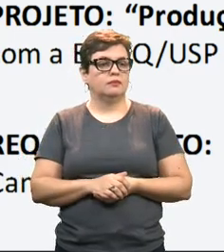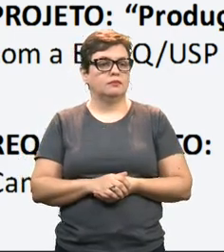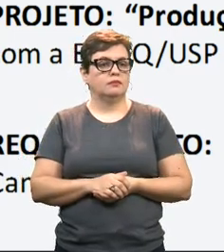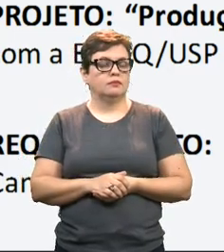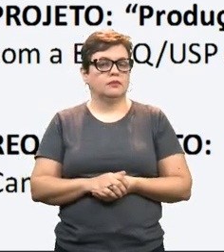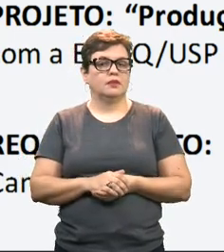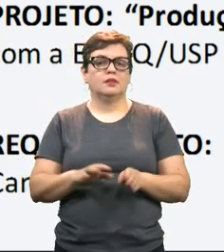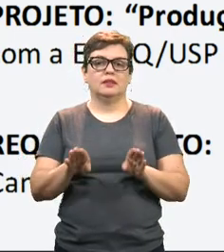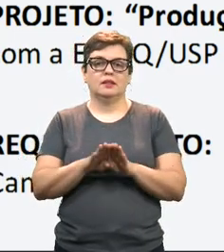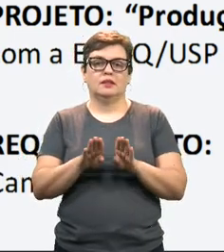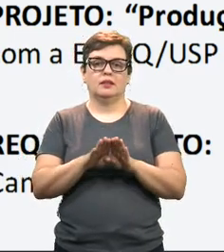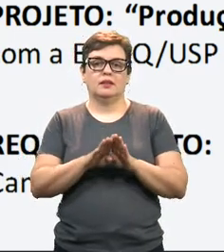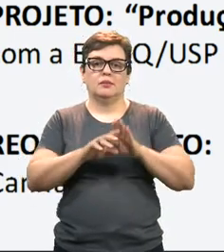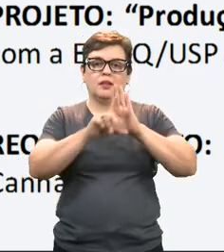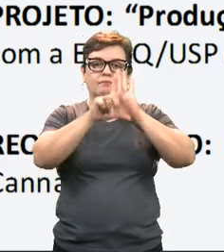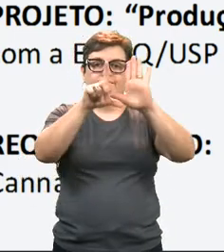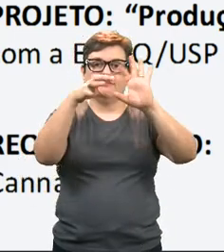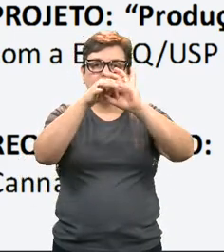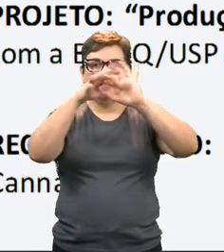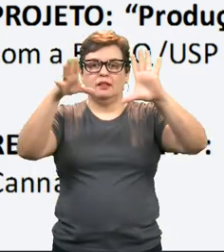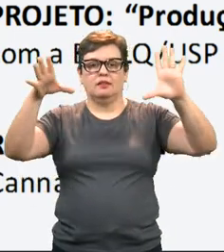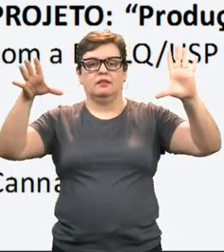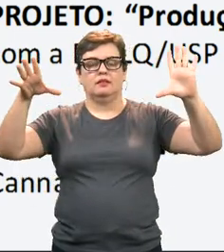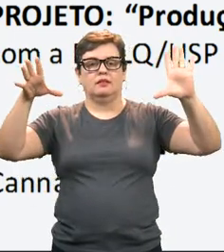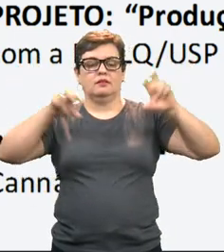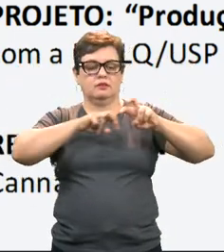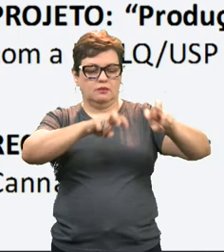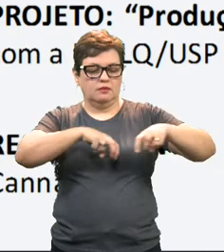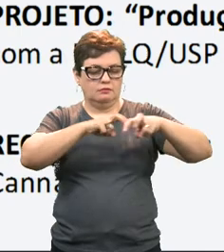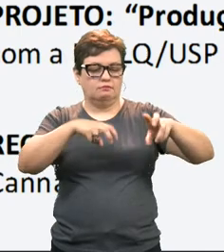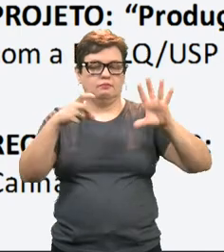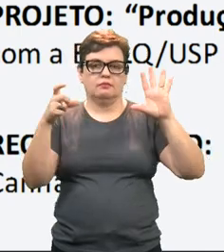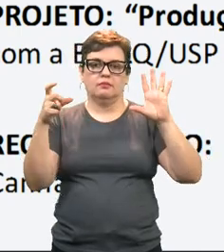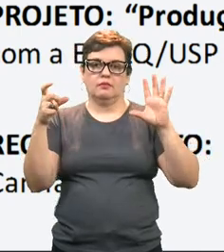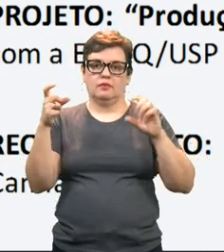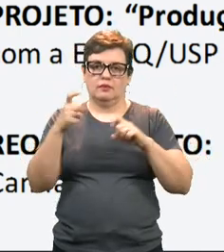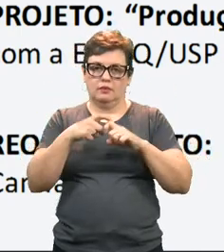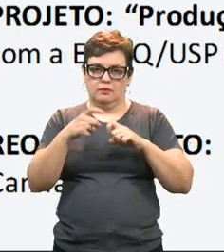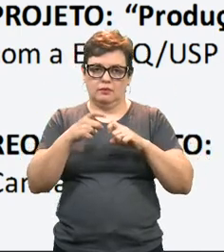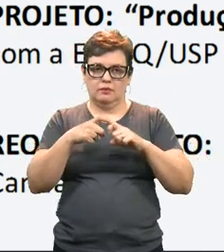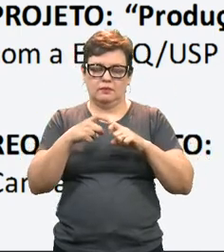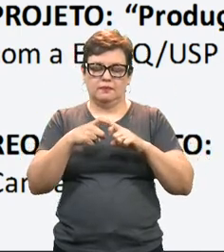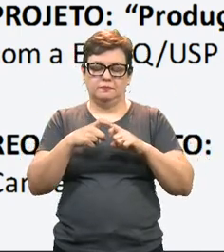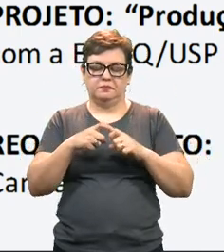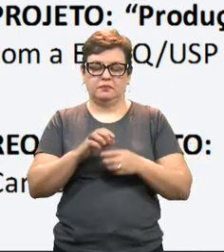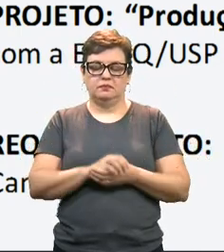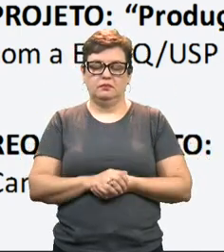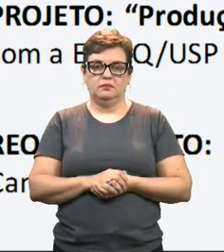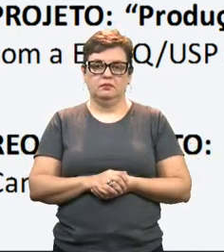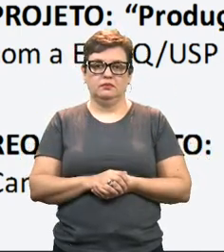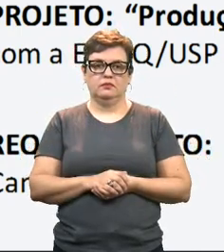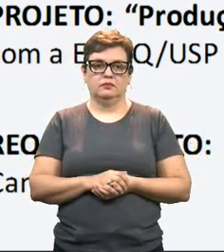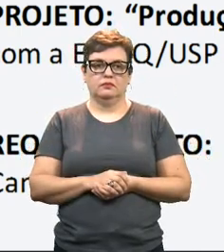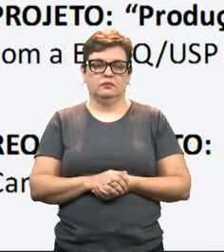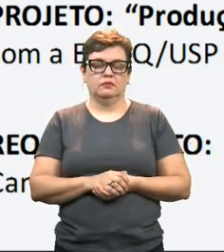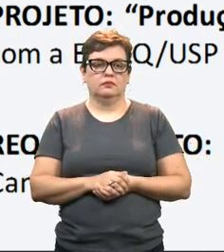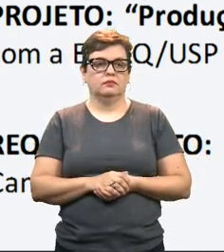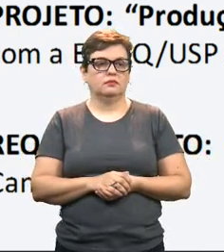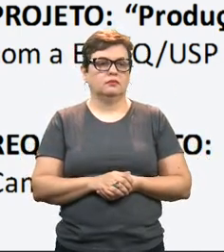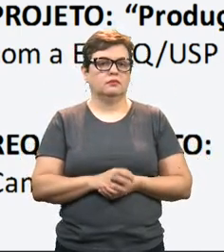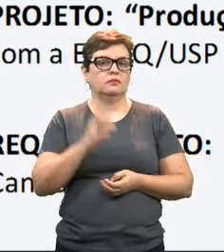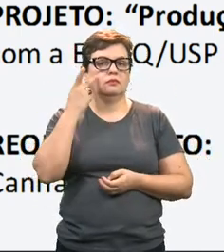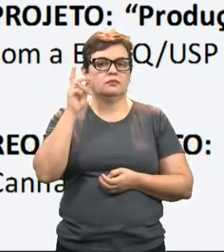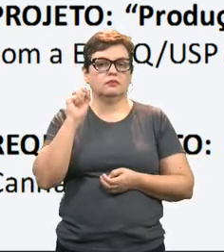a legalização, né, do cultivo medicinal e associativo, através da associação, para